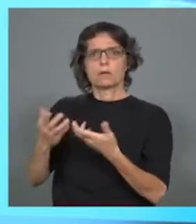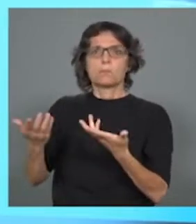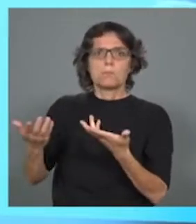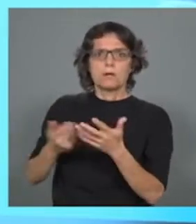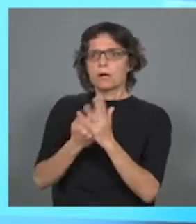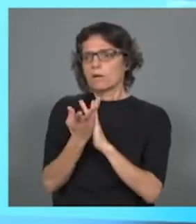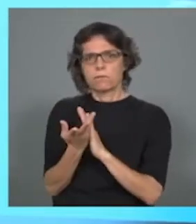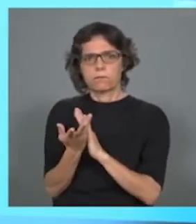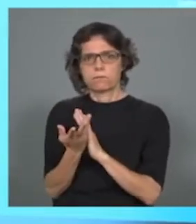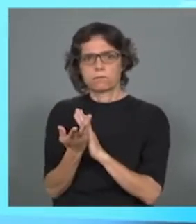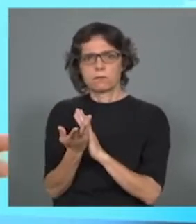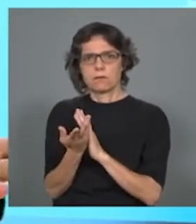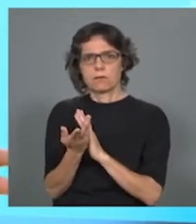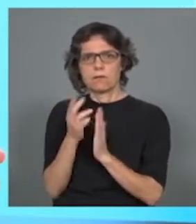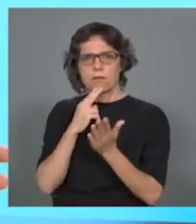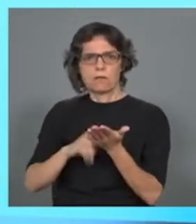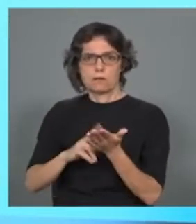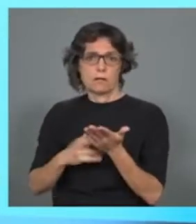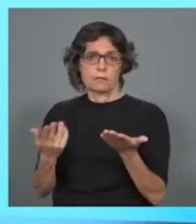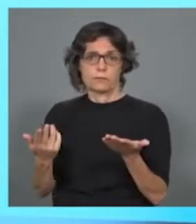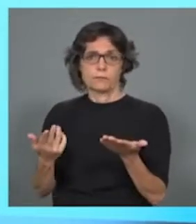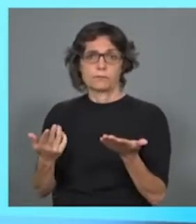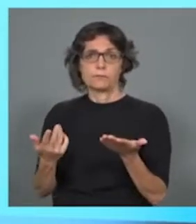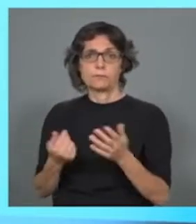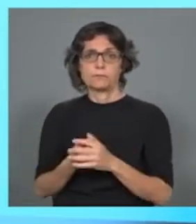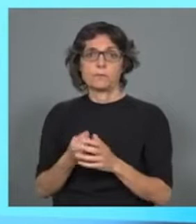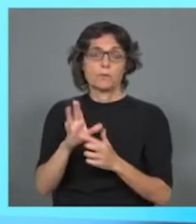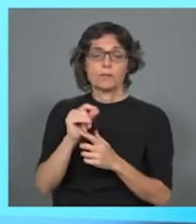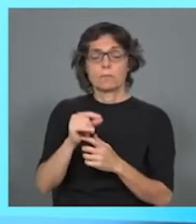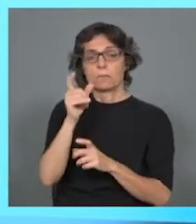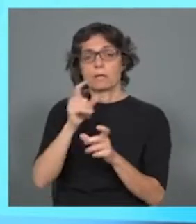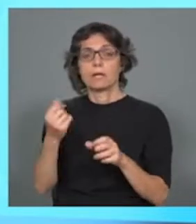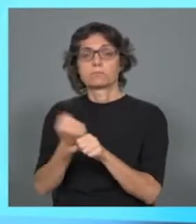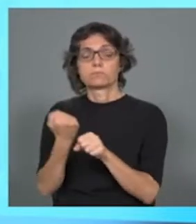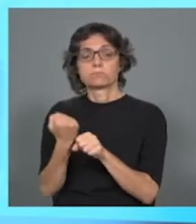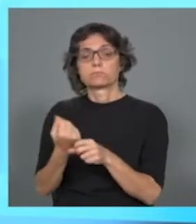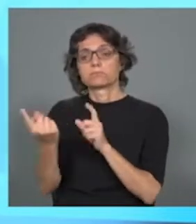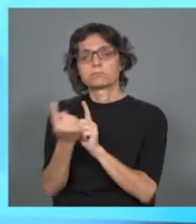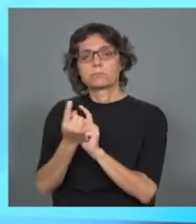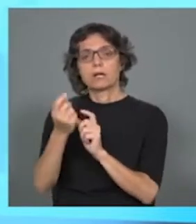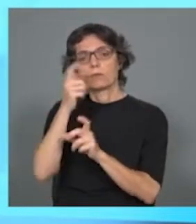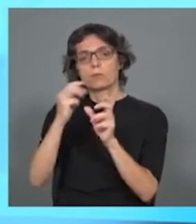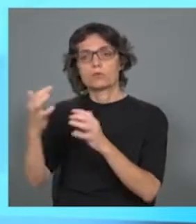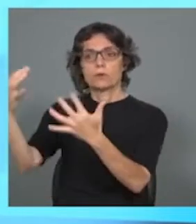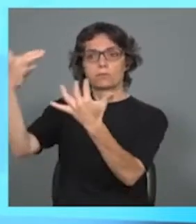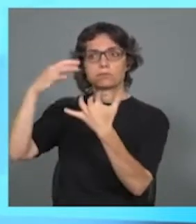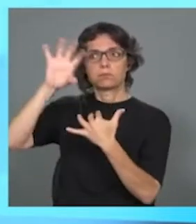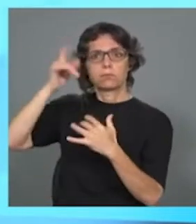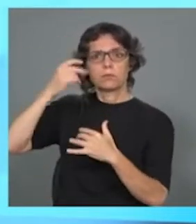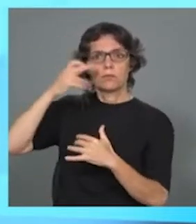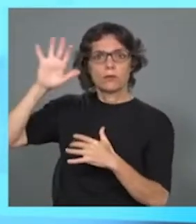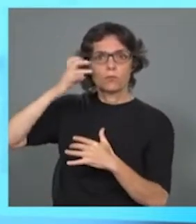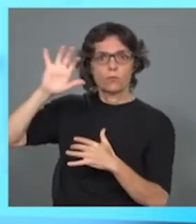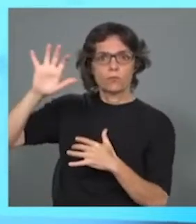muitas ou com migrantes. Cada Cáritas tem o seu tesouro